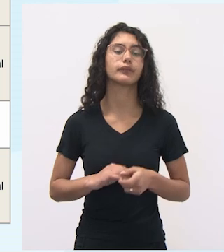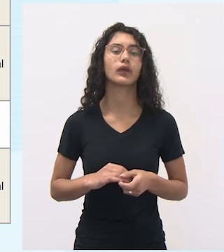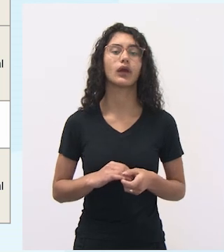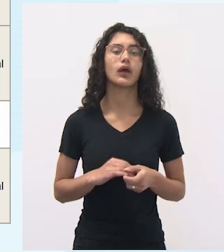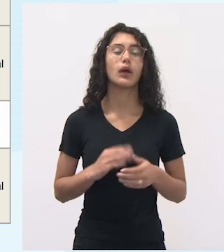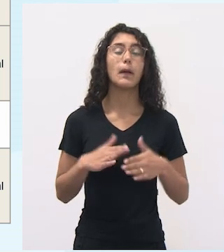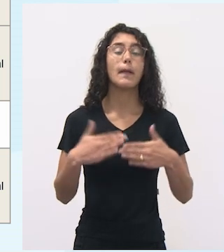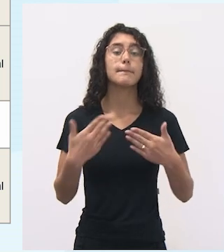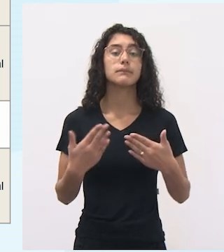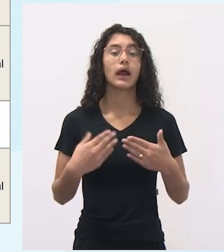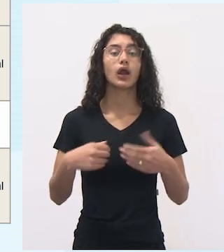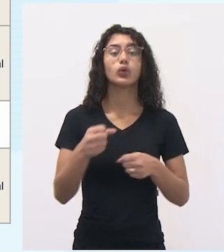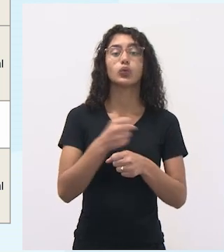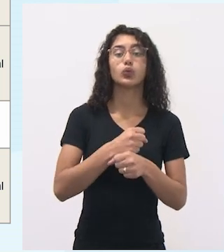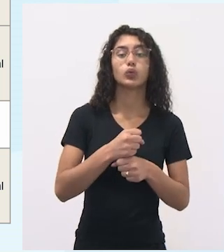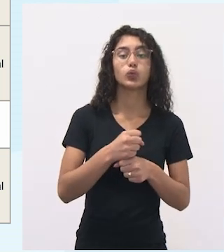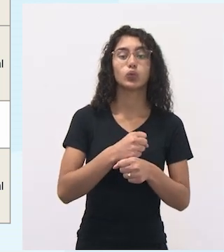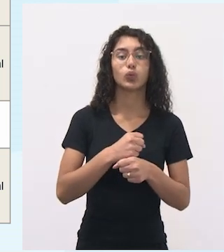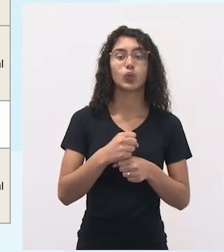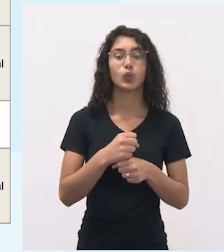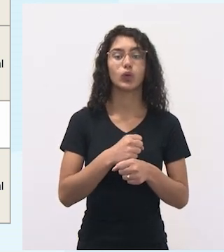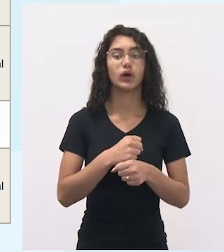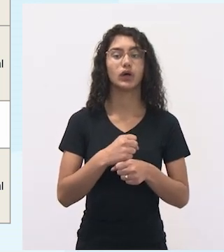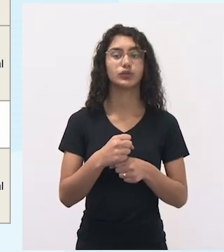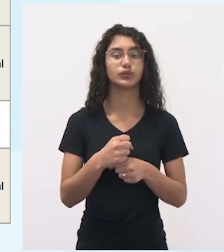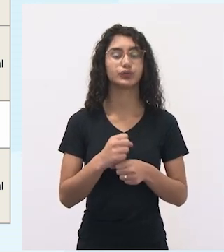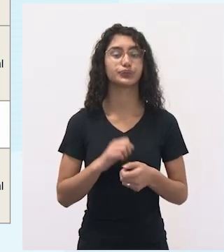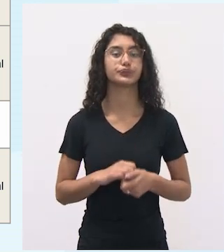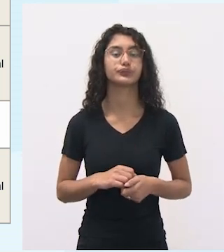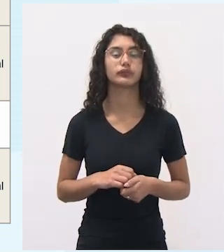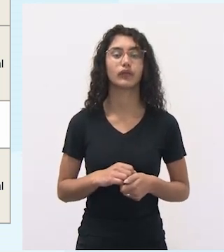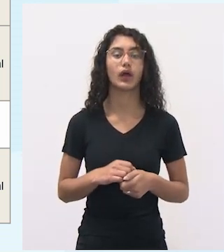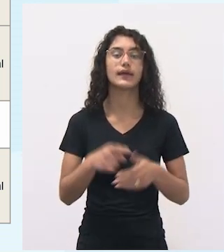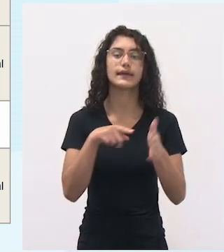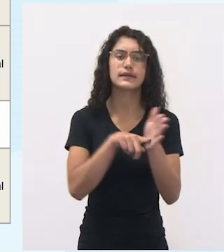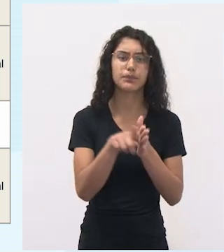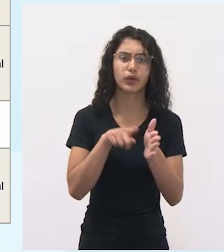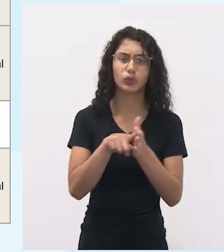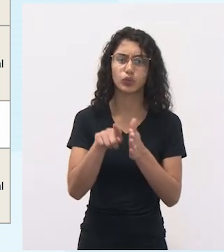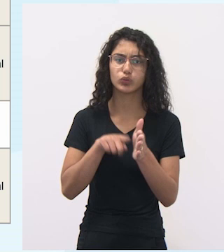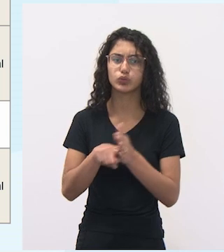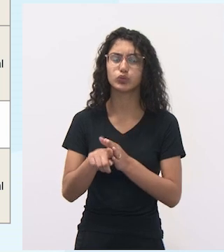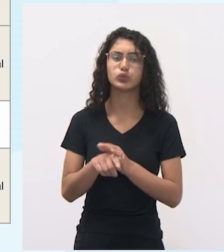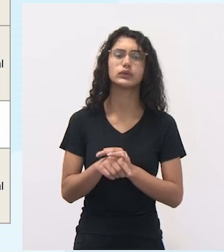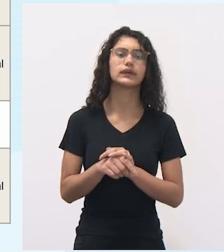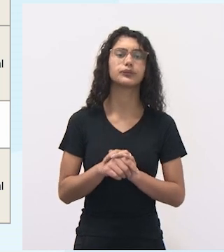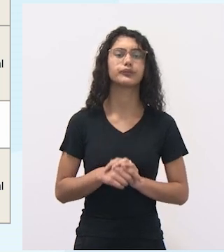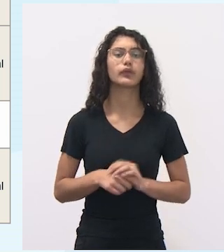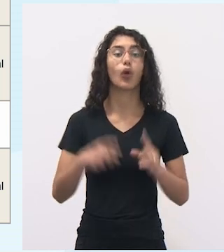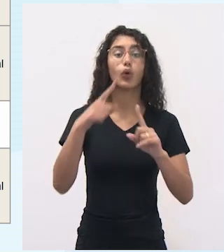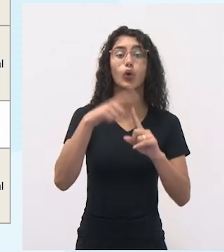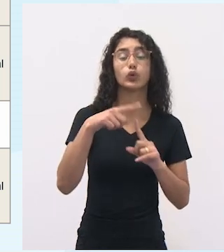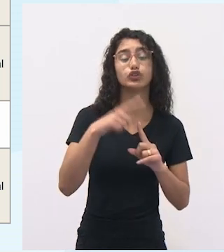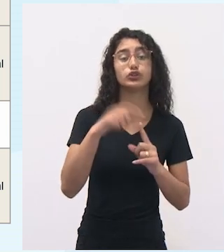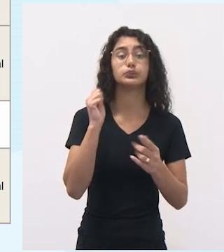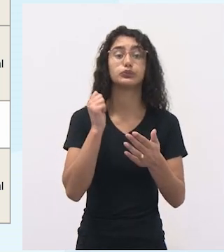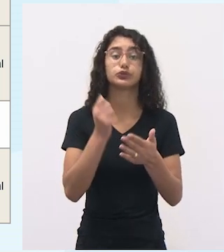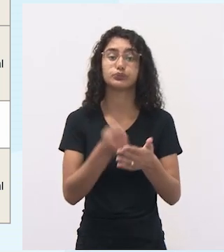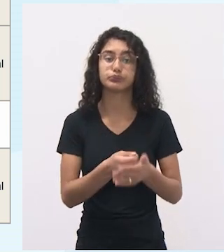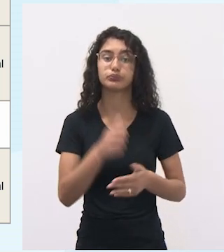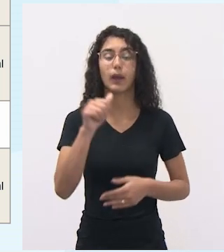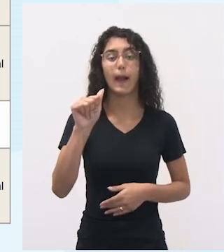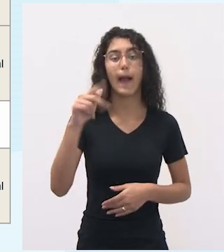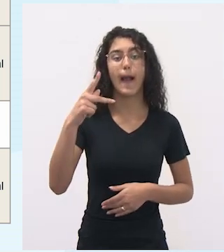ano de matriz de referência que está sendo utilizado, os questionários, o tipo de aplicação, se é censitária,